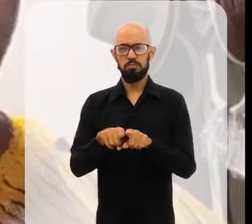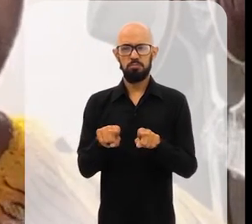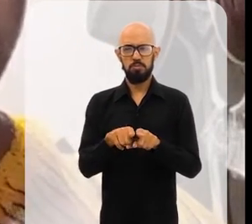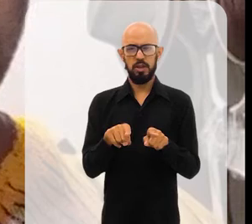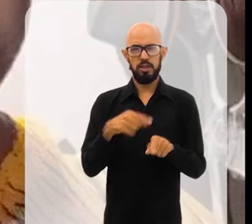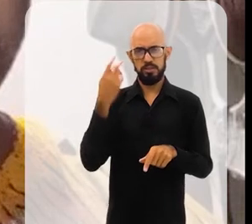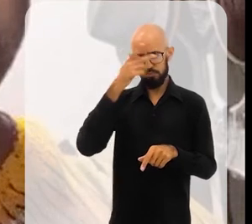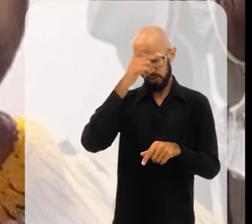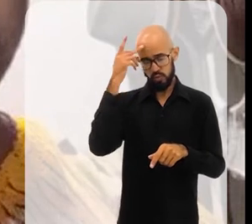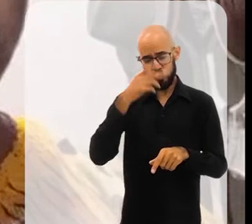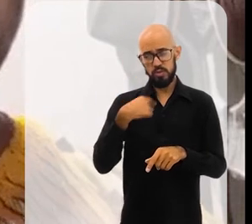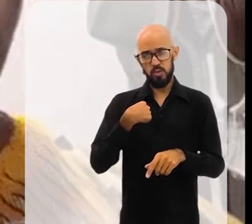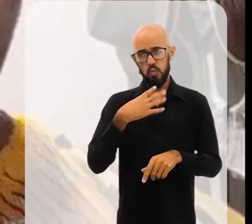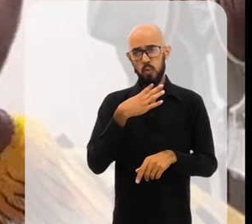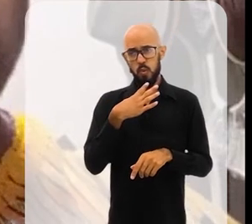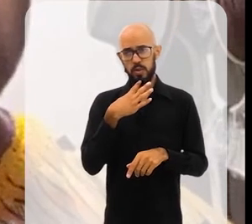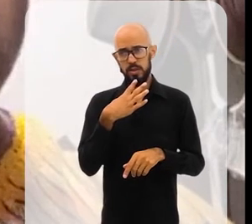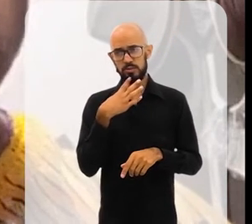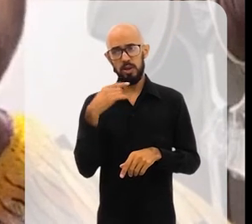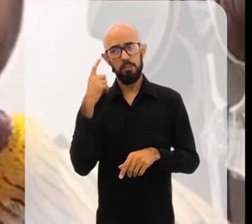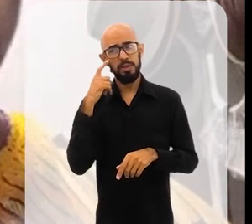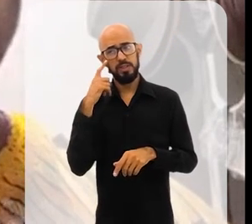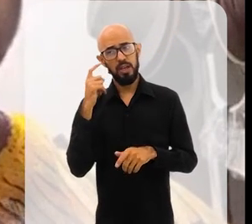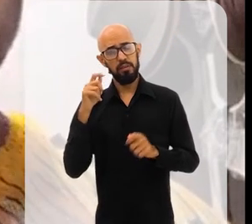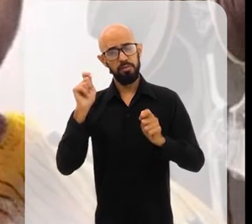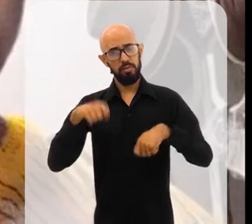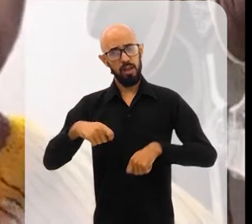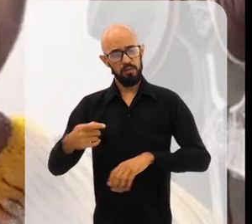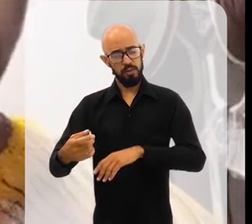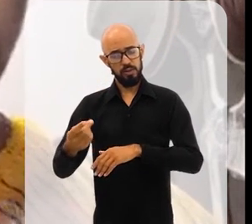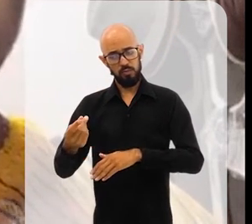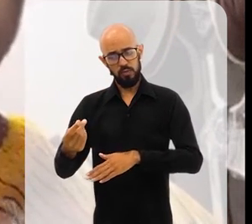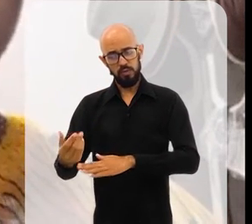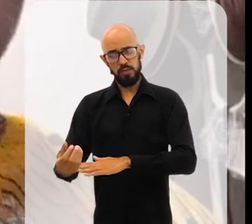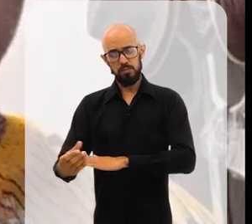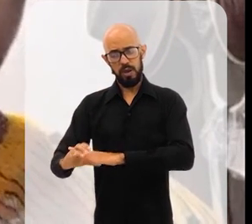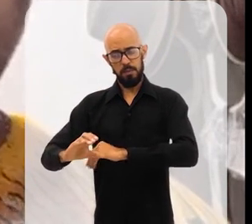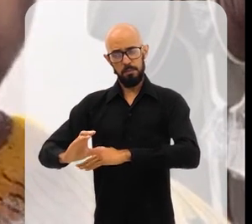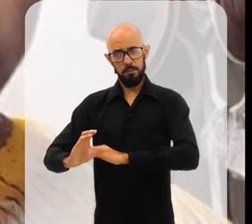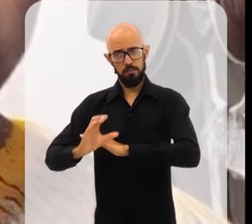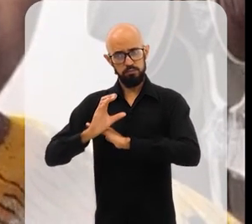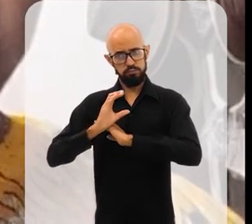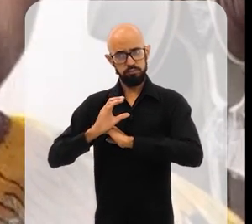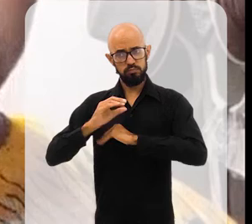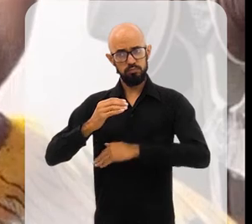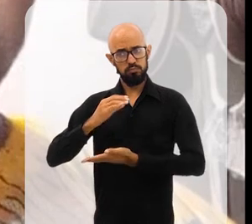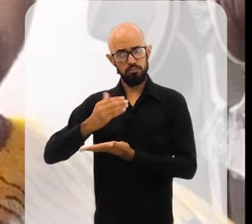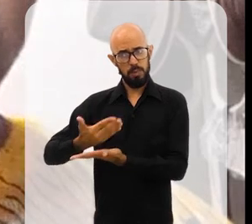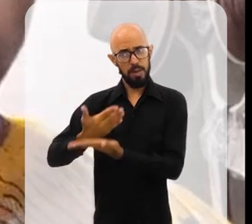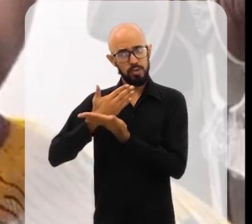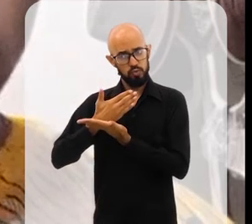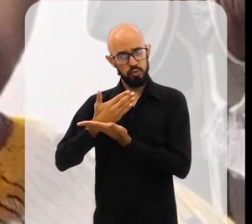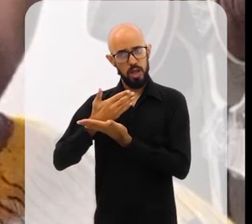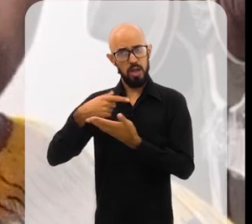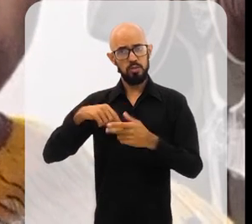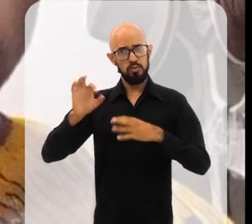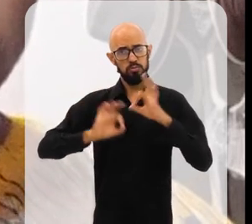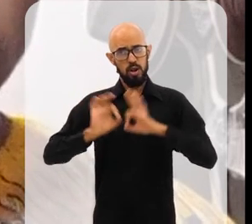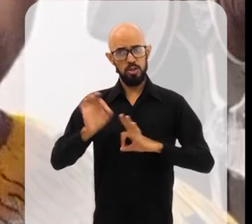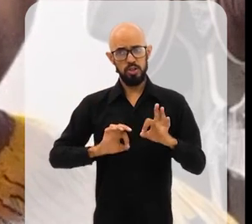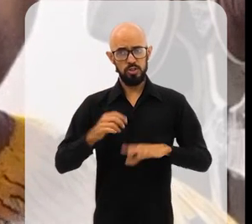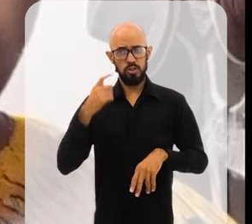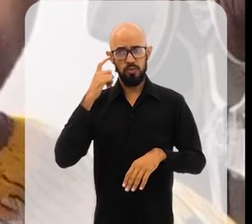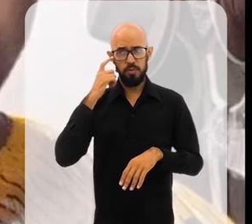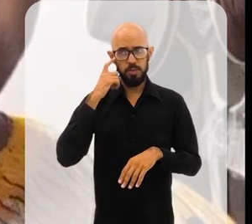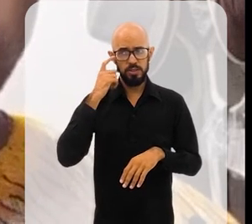aí nas pessoas que eu achava que tinham alguma possibilidade financeira de ajudar, os projetos que eu fui pensando em criar